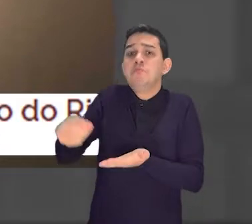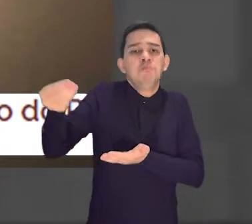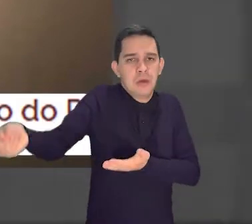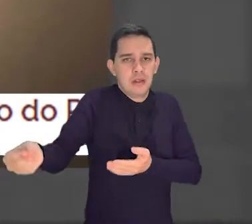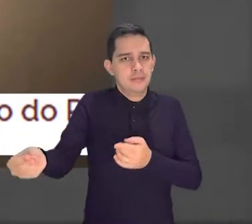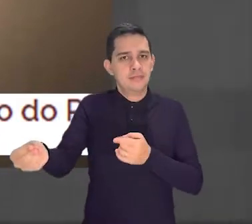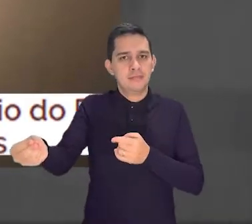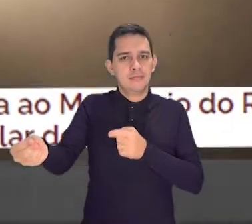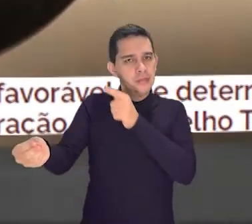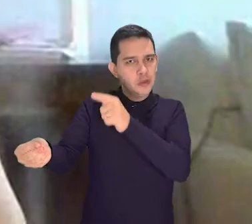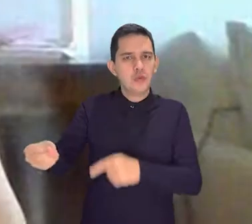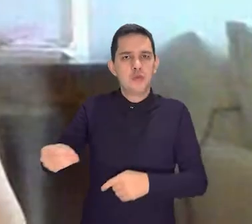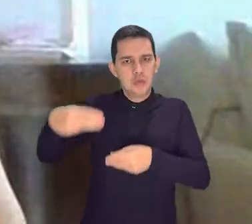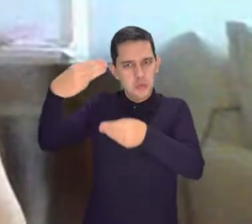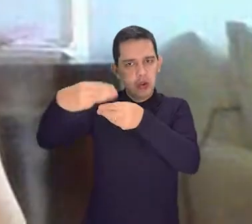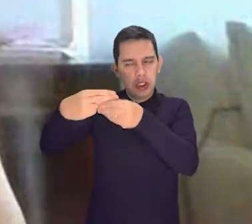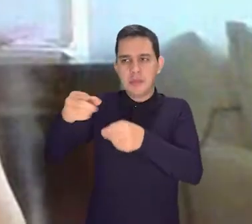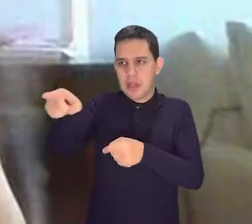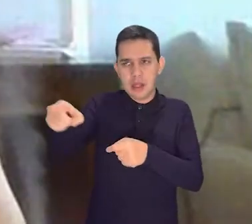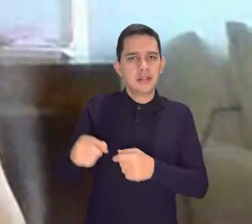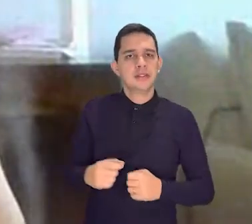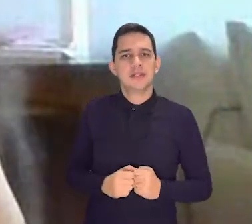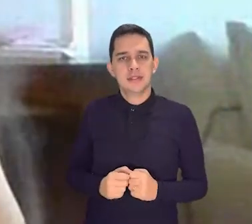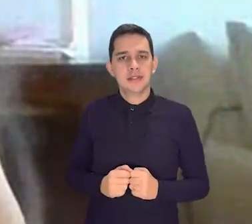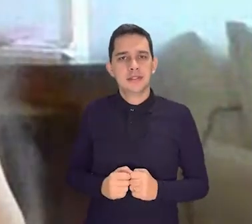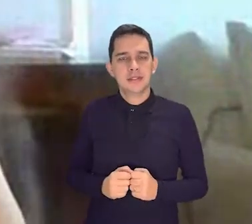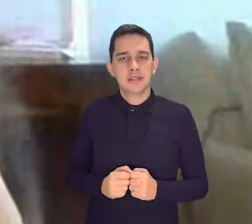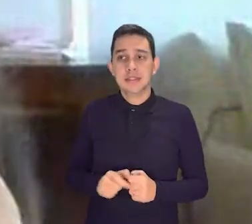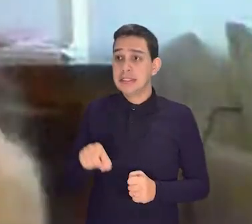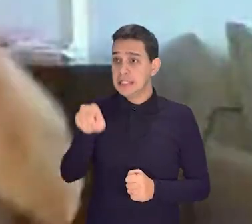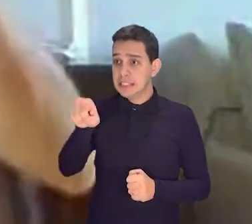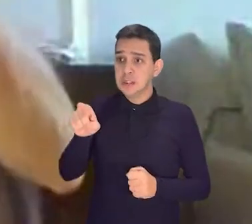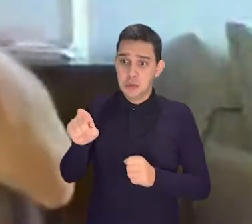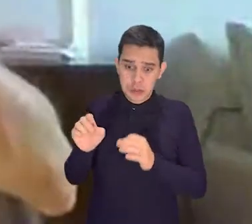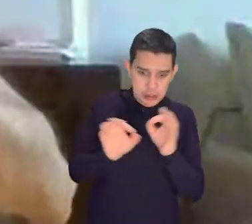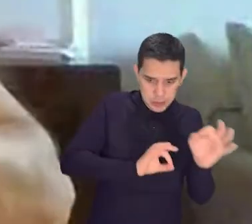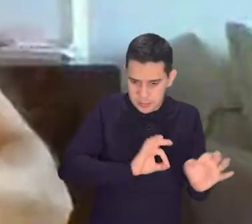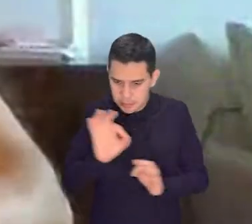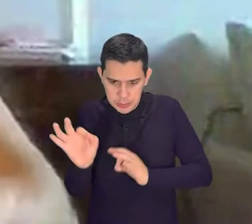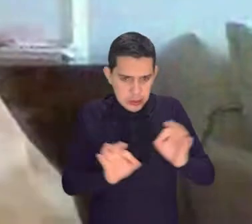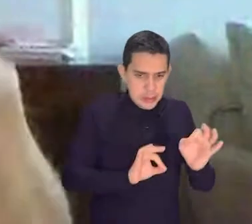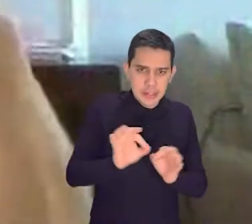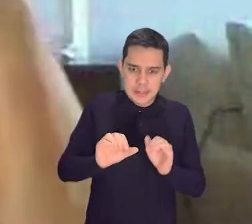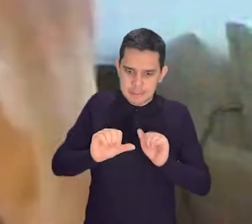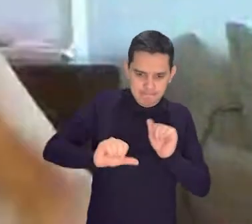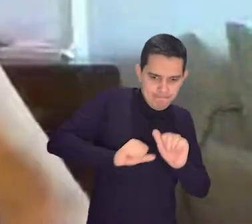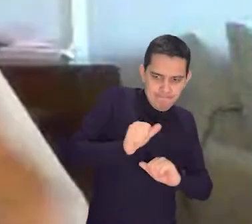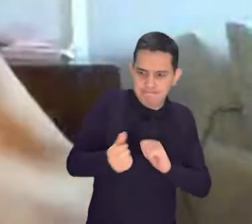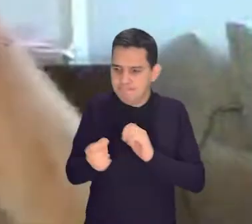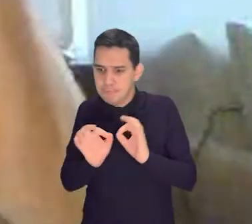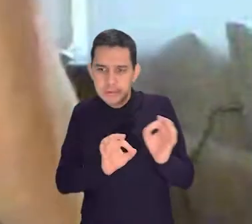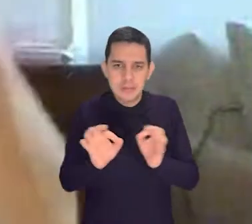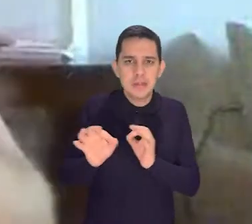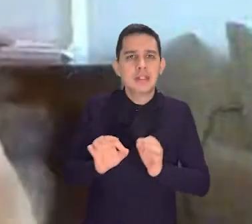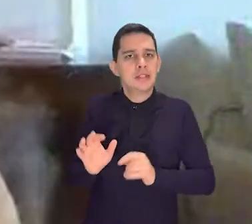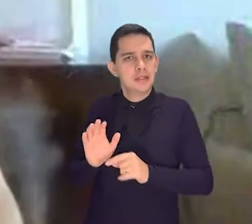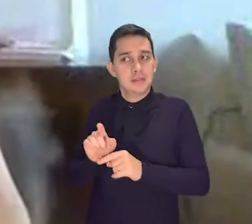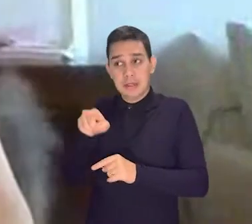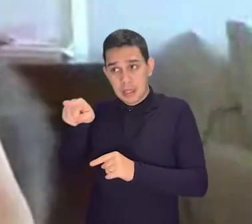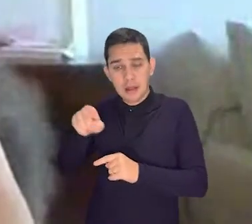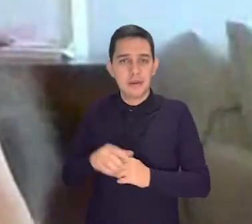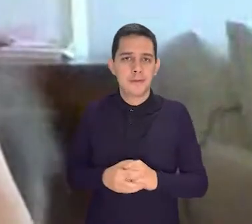município agravou de instrumento e foi feita uma importante articulação com a